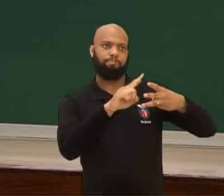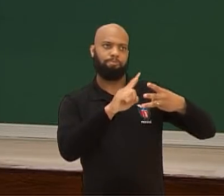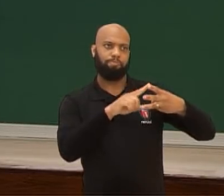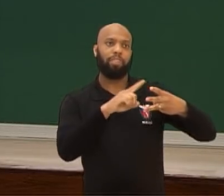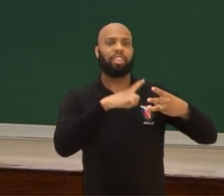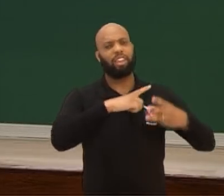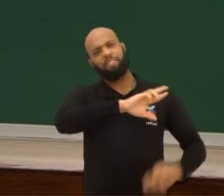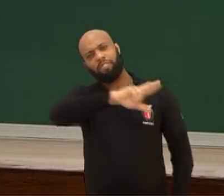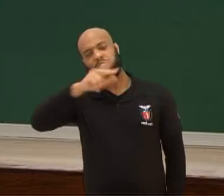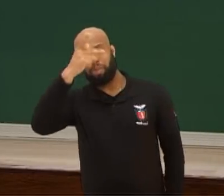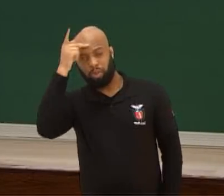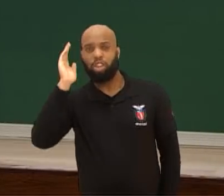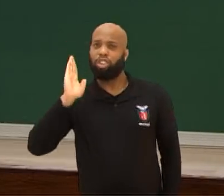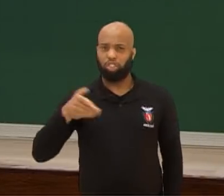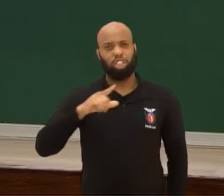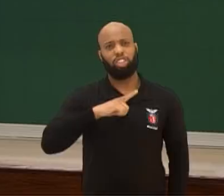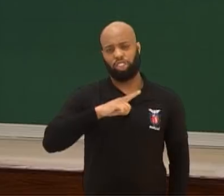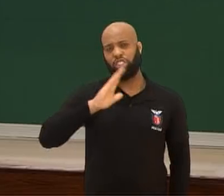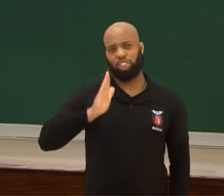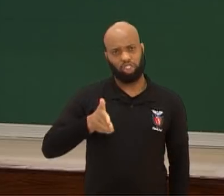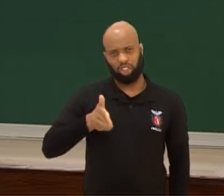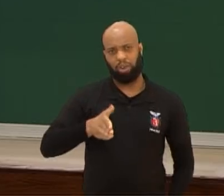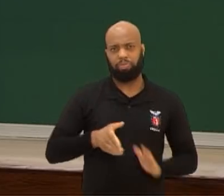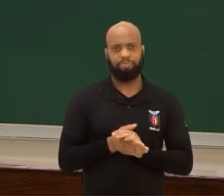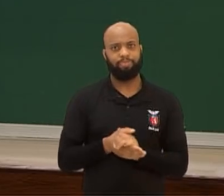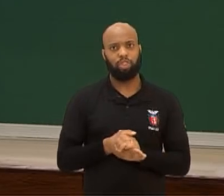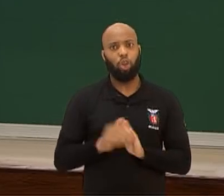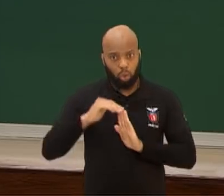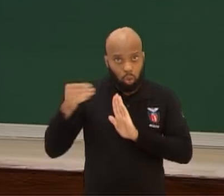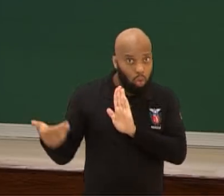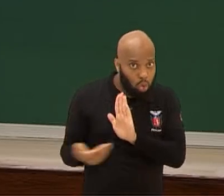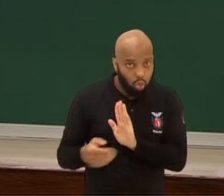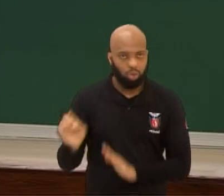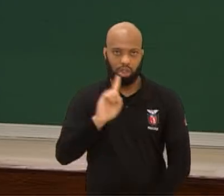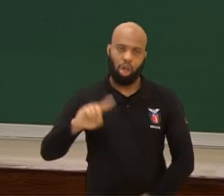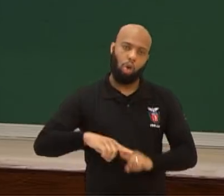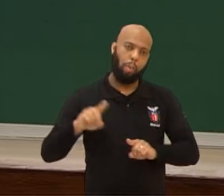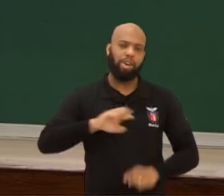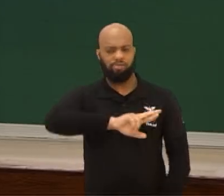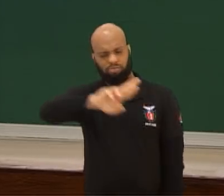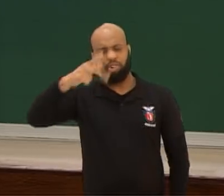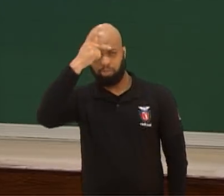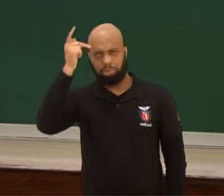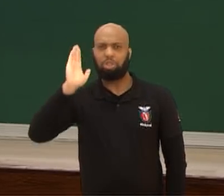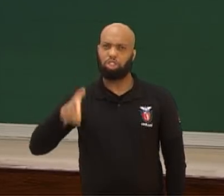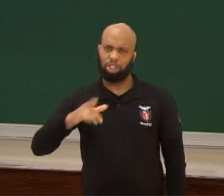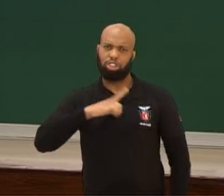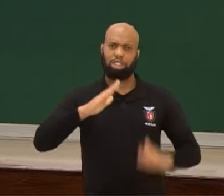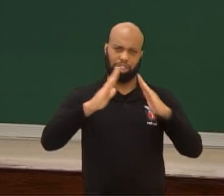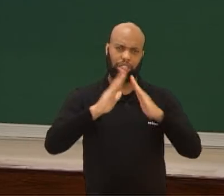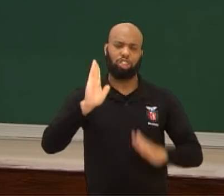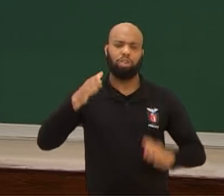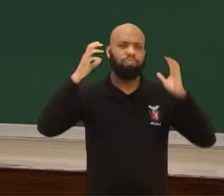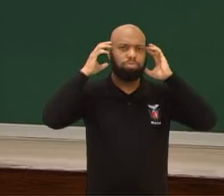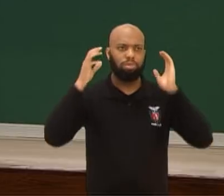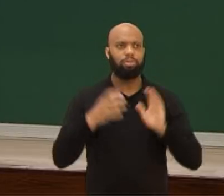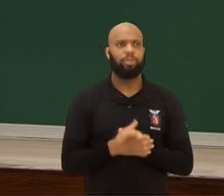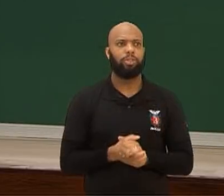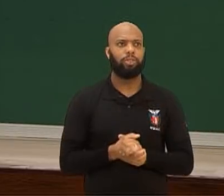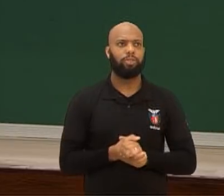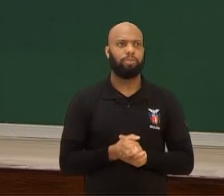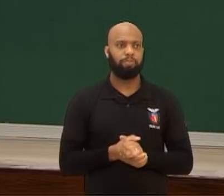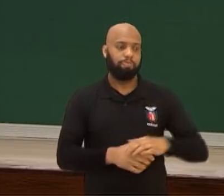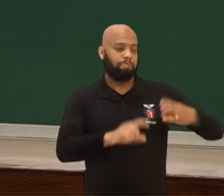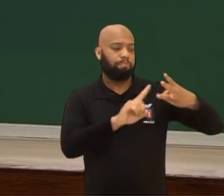1932, várias pessoas já tinham, não era tão comum, mas várias pessoas já tinham rádio em casa. E